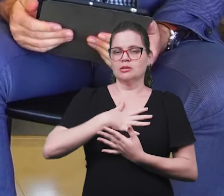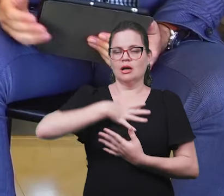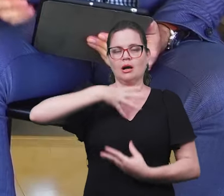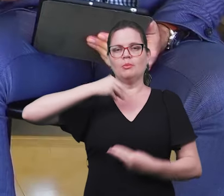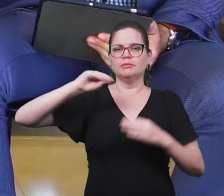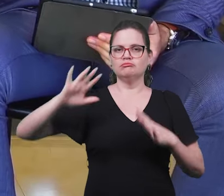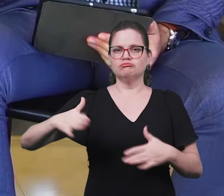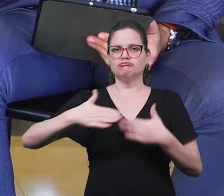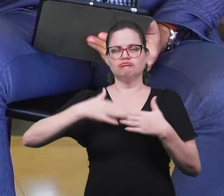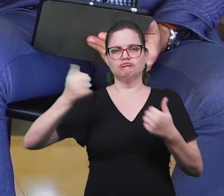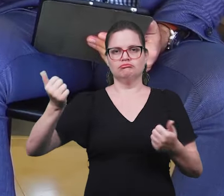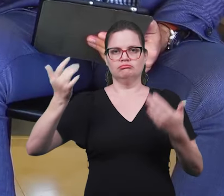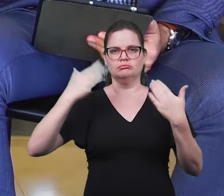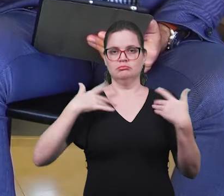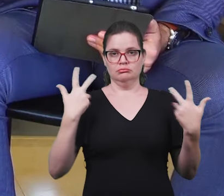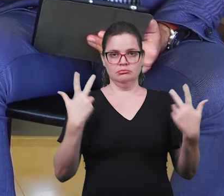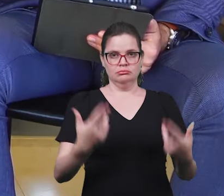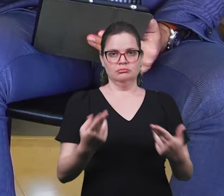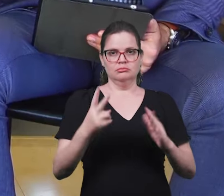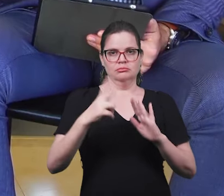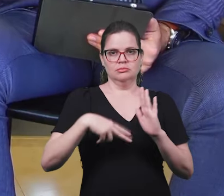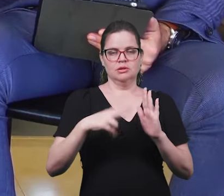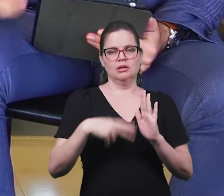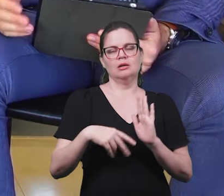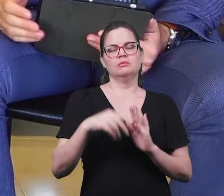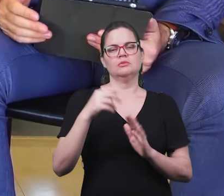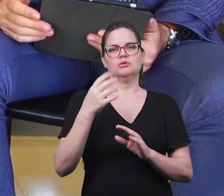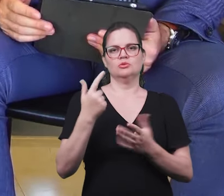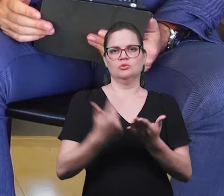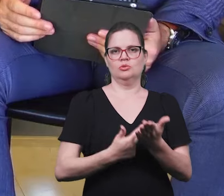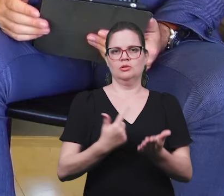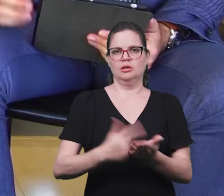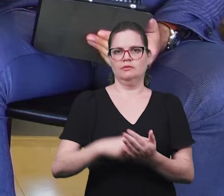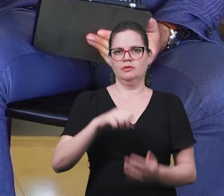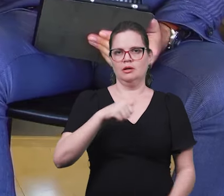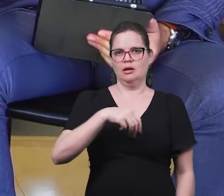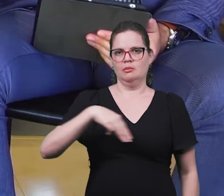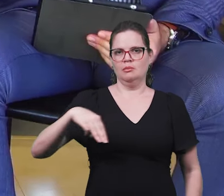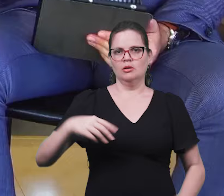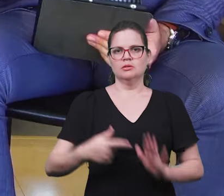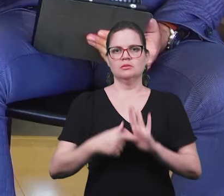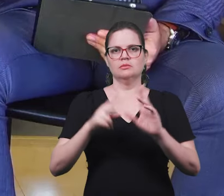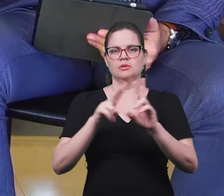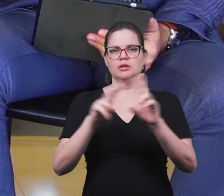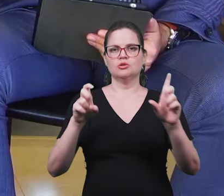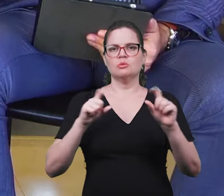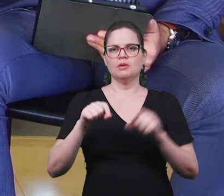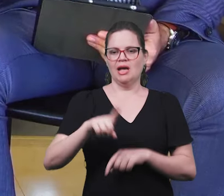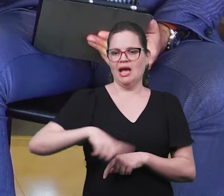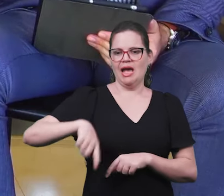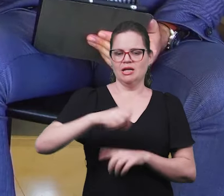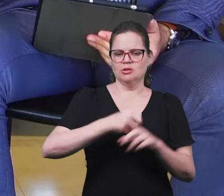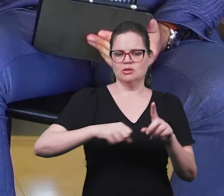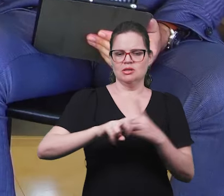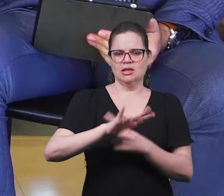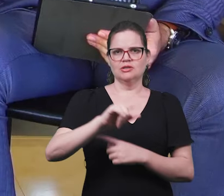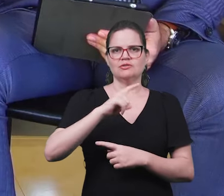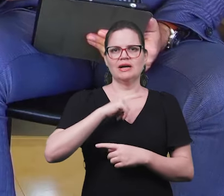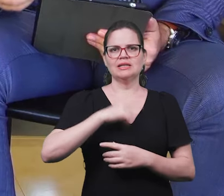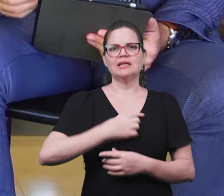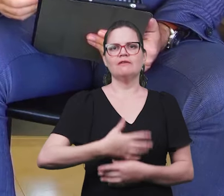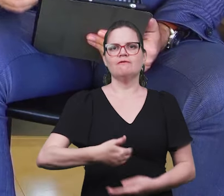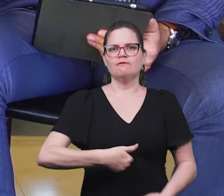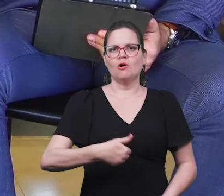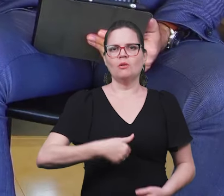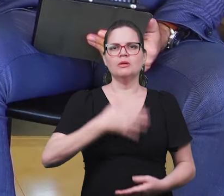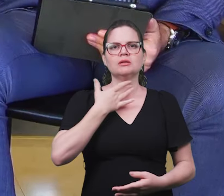alma. Porque como nós lemos sobre o profeta Amós, onde haveriam dias de fome e sede, não fome de pão nem sede de água, mas de ouvir a